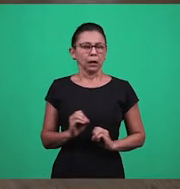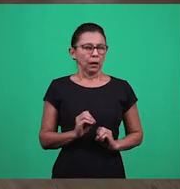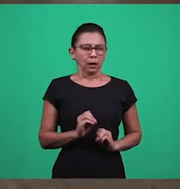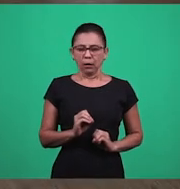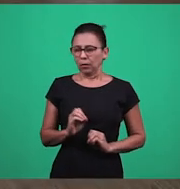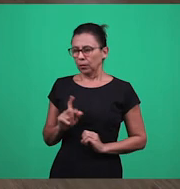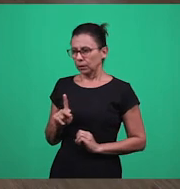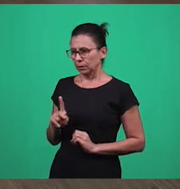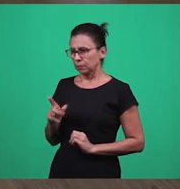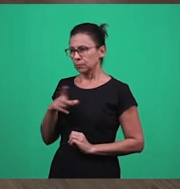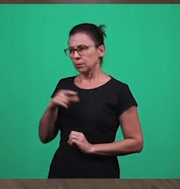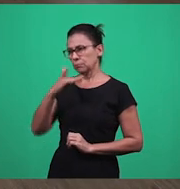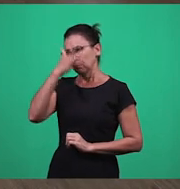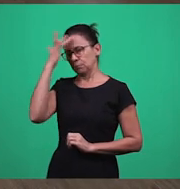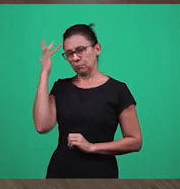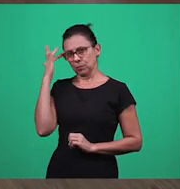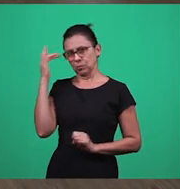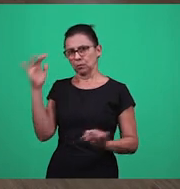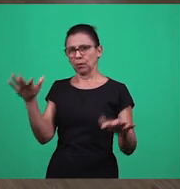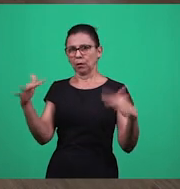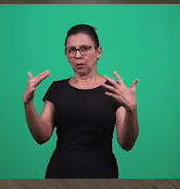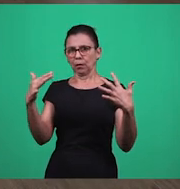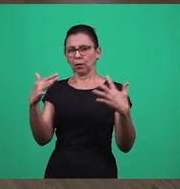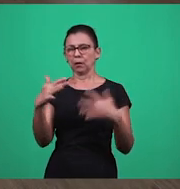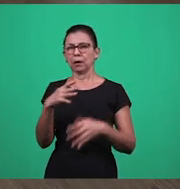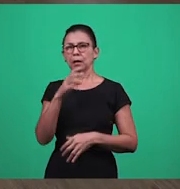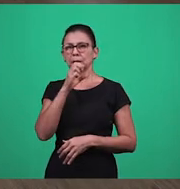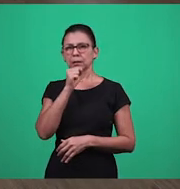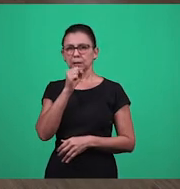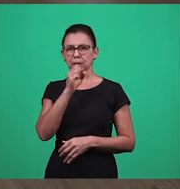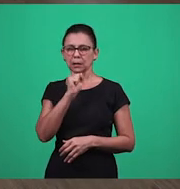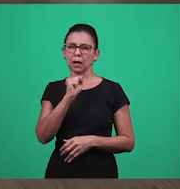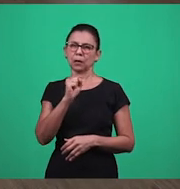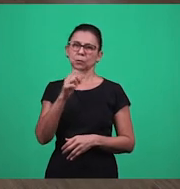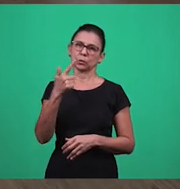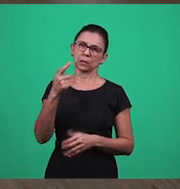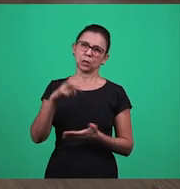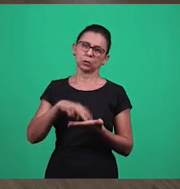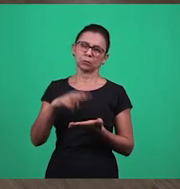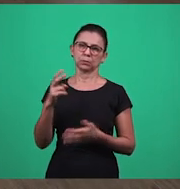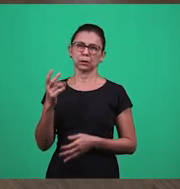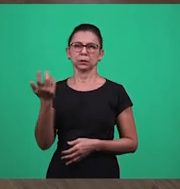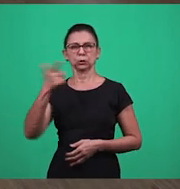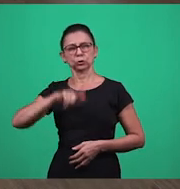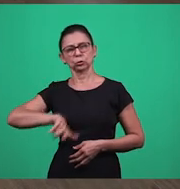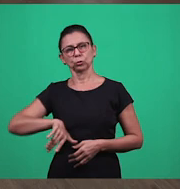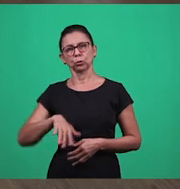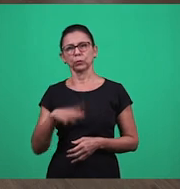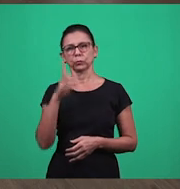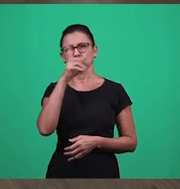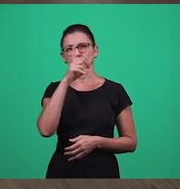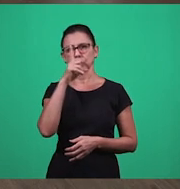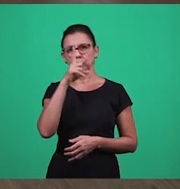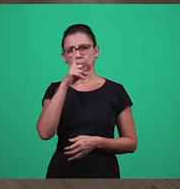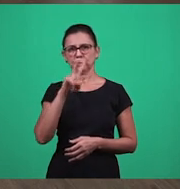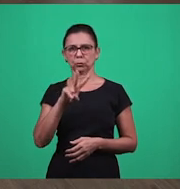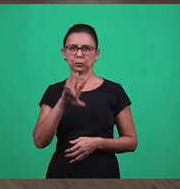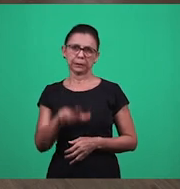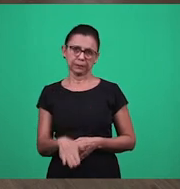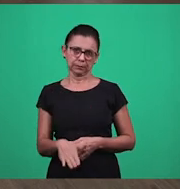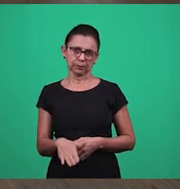público que nos assiste todos os sábados, às 7 horas da manhã, também aos domingos, a reprise às 2 horas da